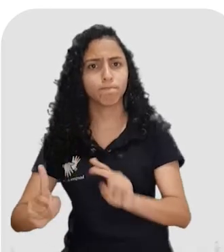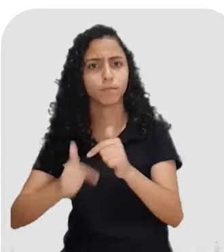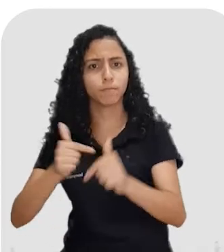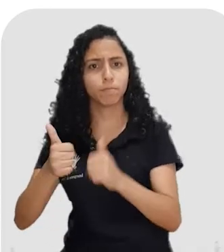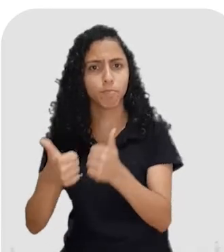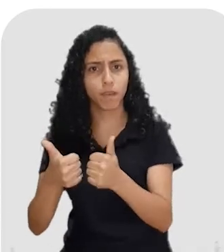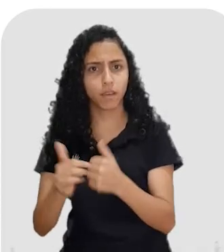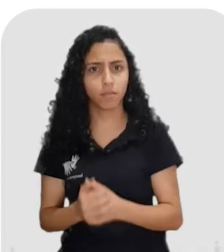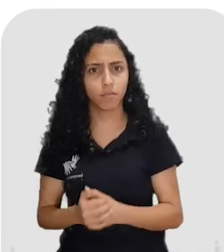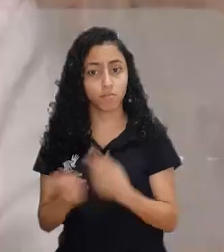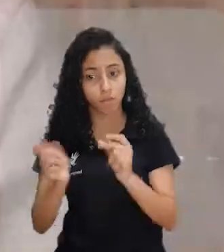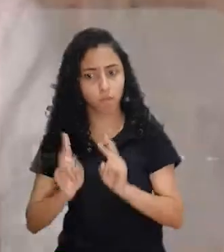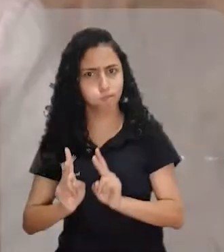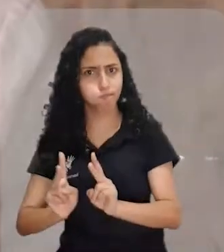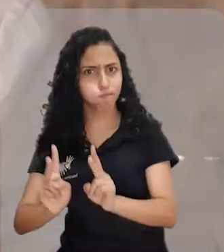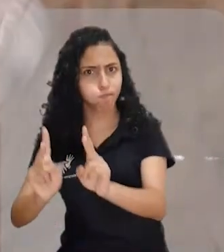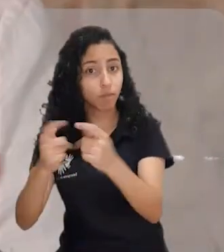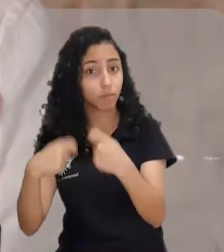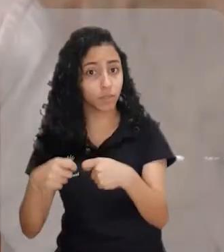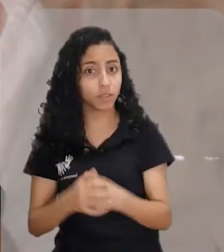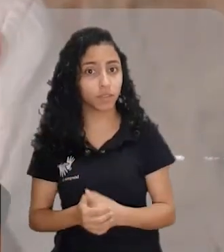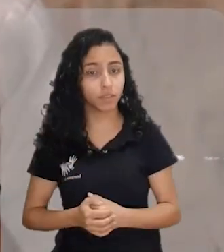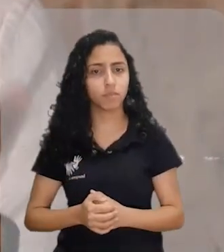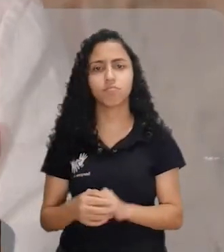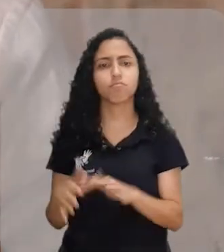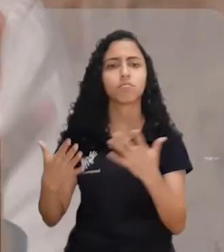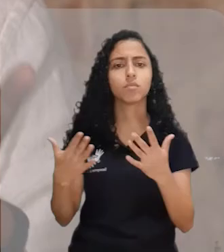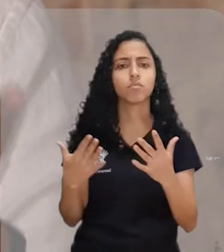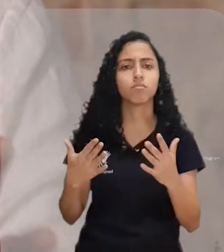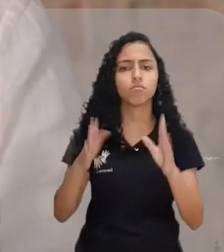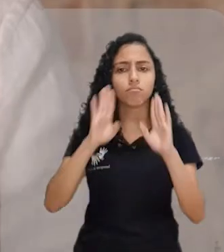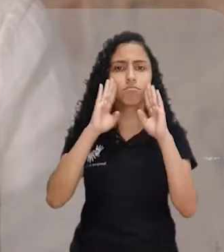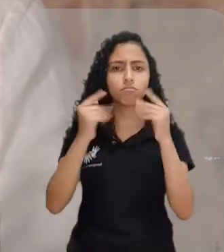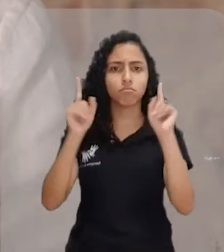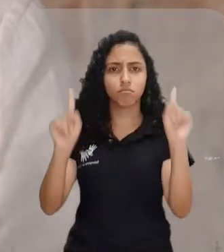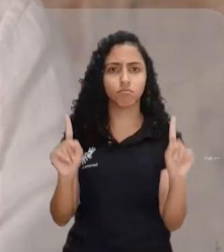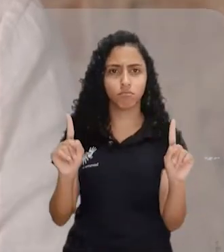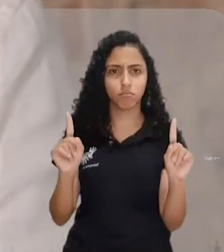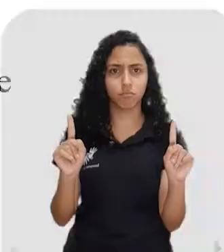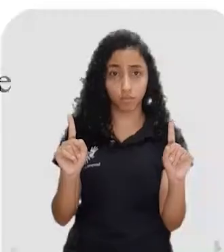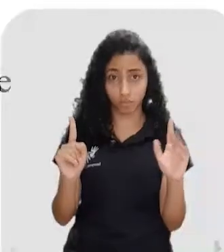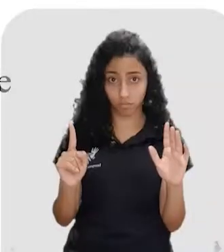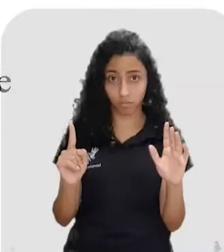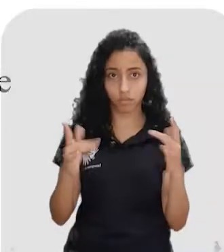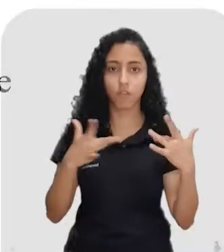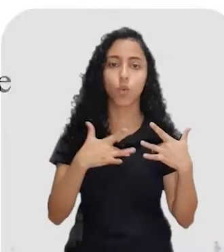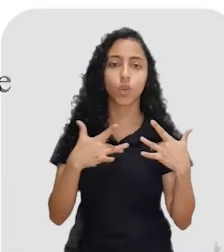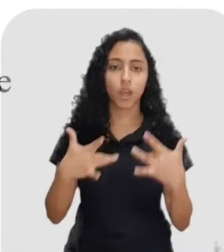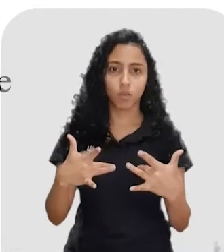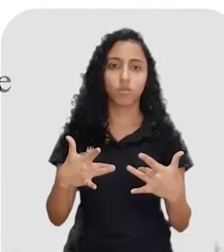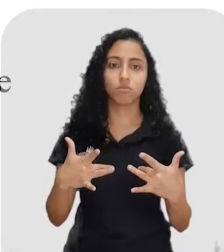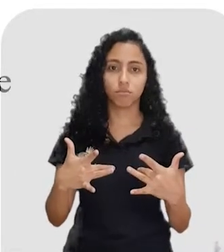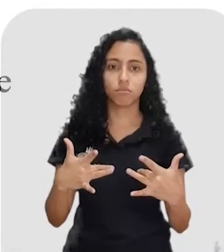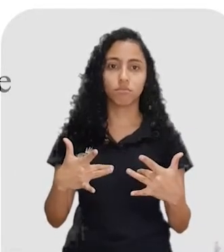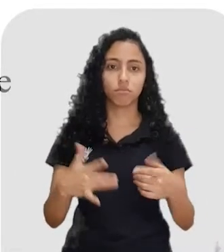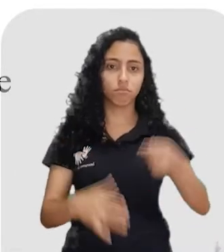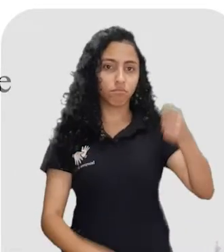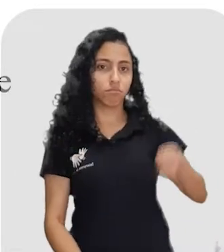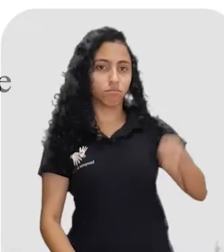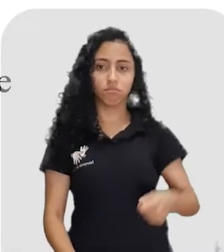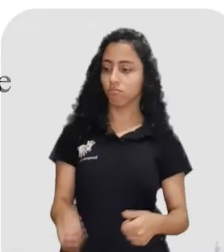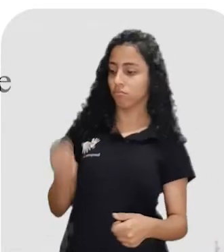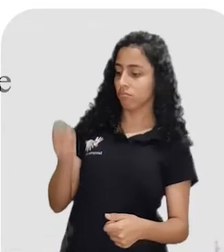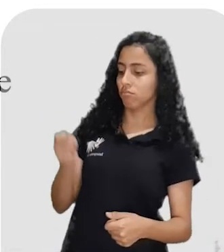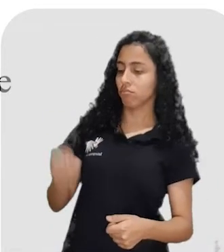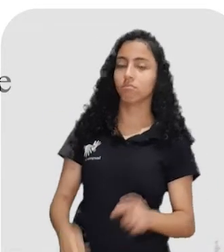ou seja, tem que ter uma continuidade. Vamos olhar aqui, então, quais são os atores centrais nessa ideia. Então, tem que ter, então, ela é uma ação voluntária.